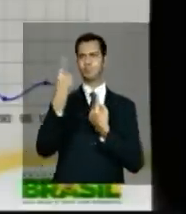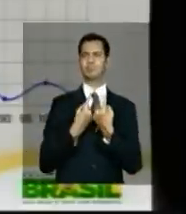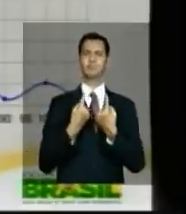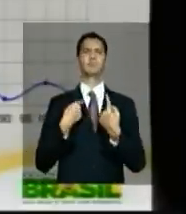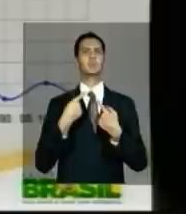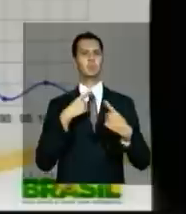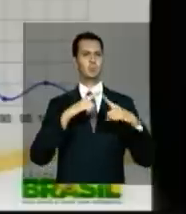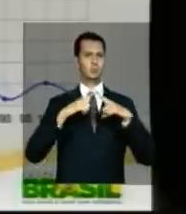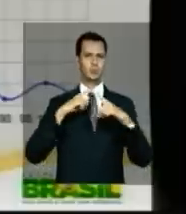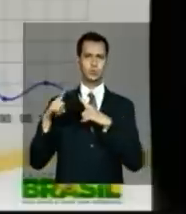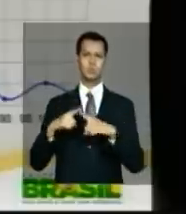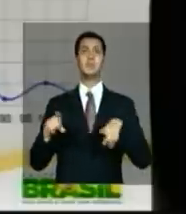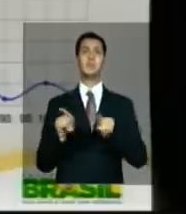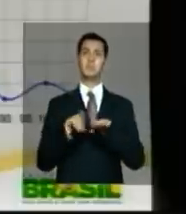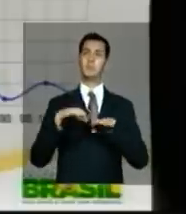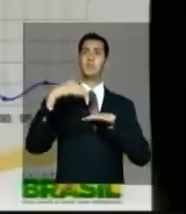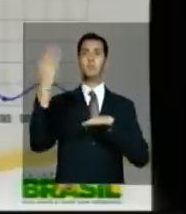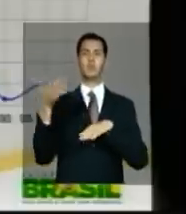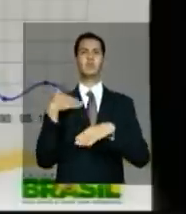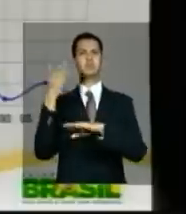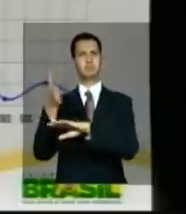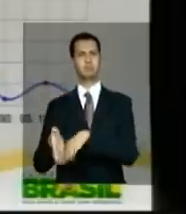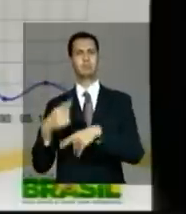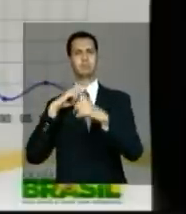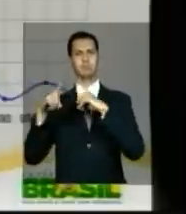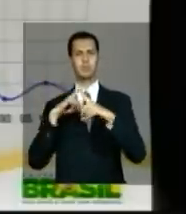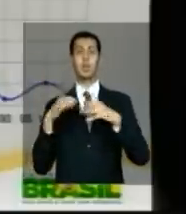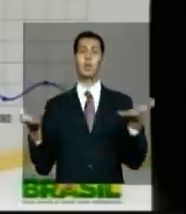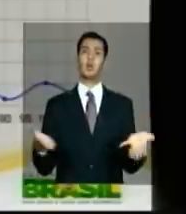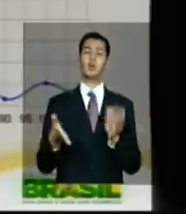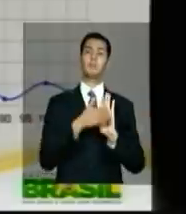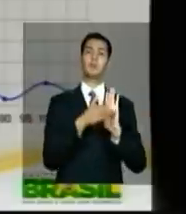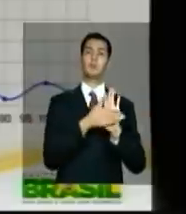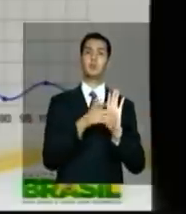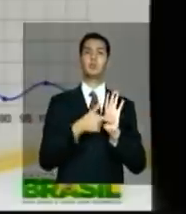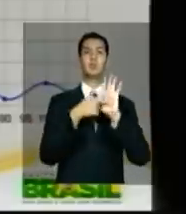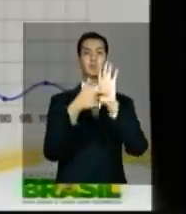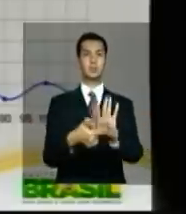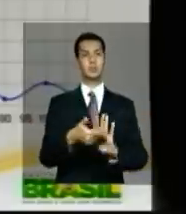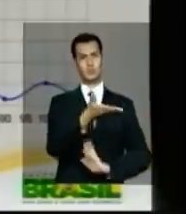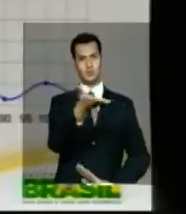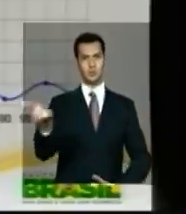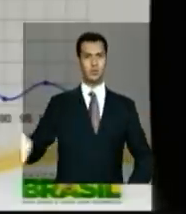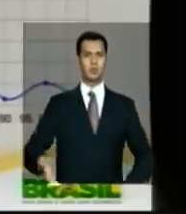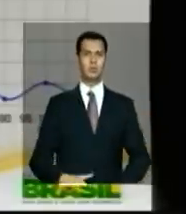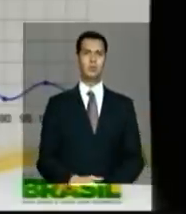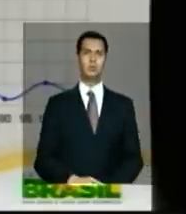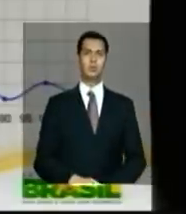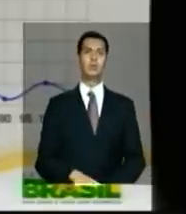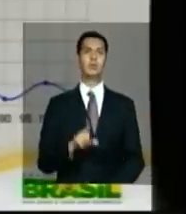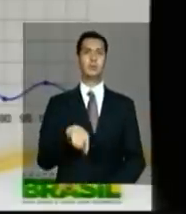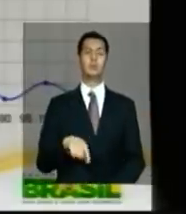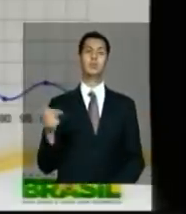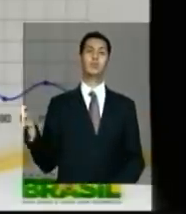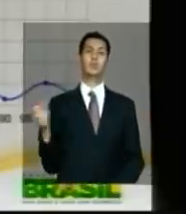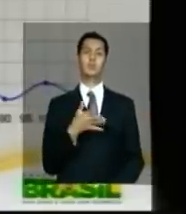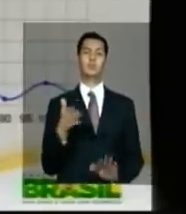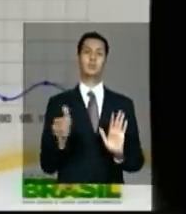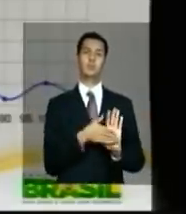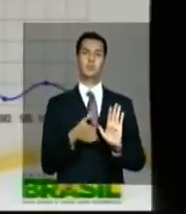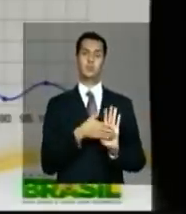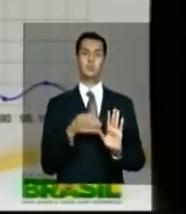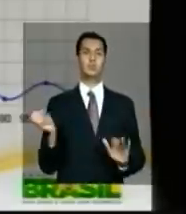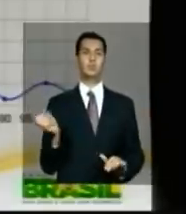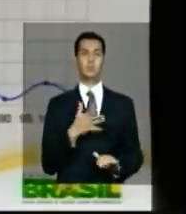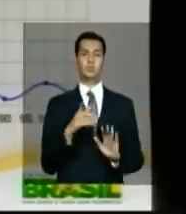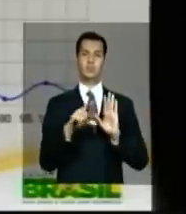enfim chegamos à proposta que nós vamos apresentar agora os senhores que compreende o novo a a proposta do governo do